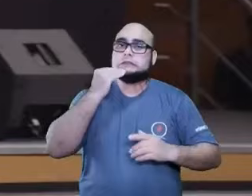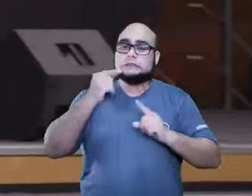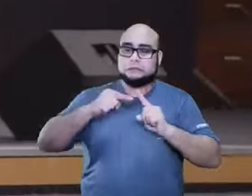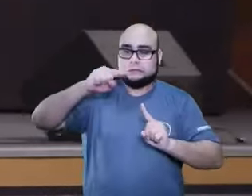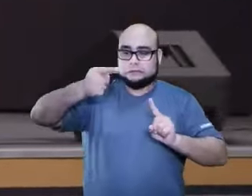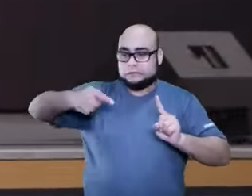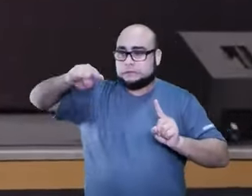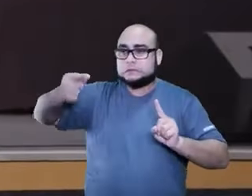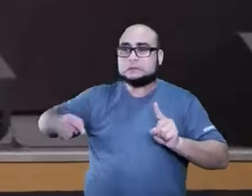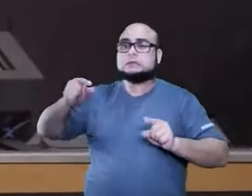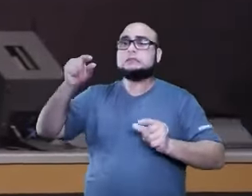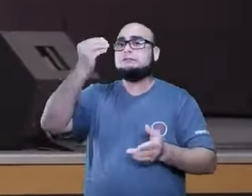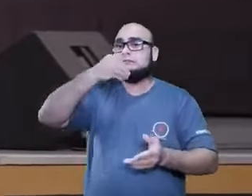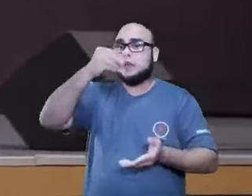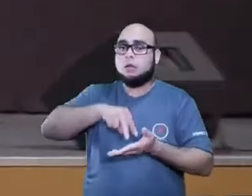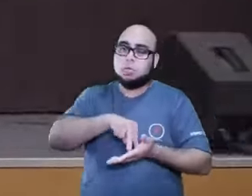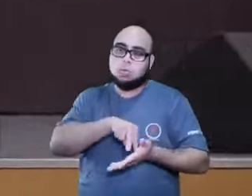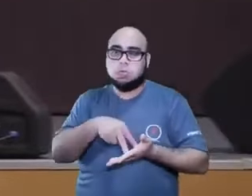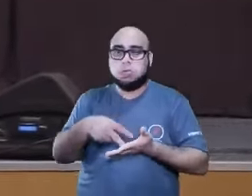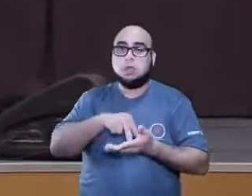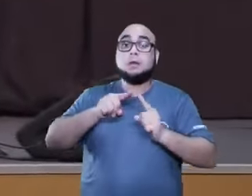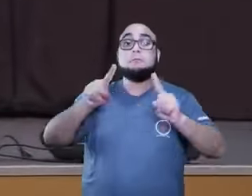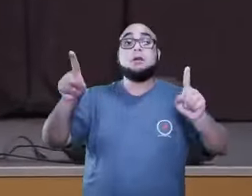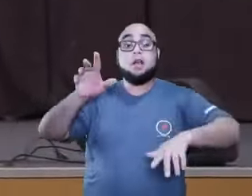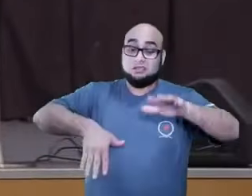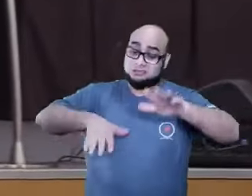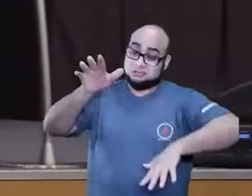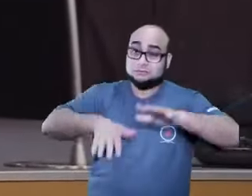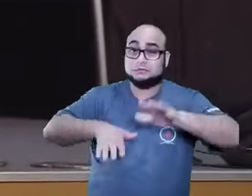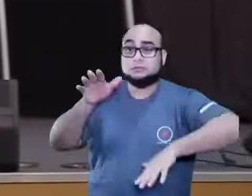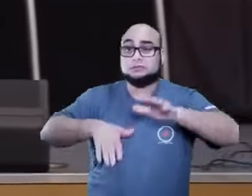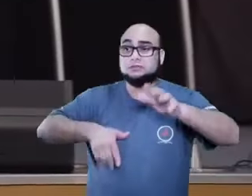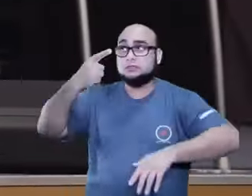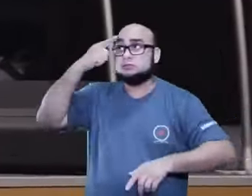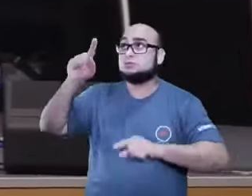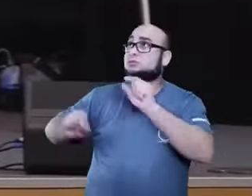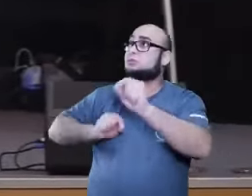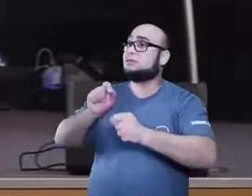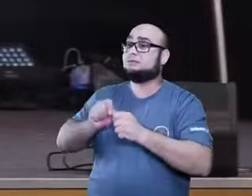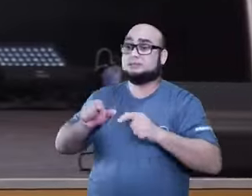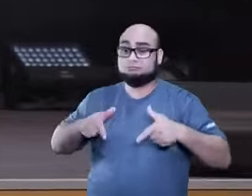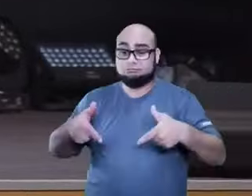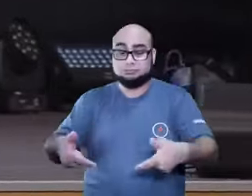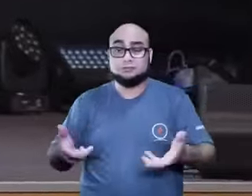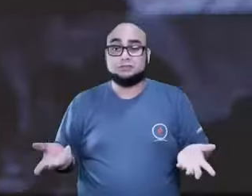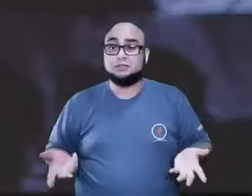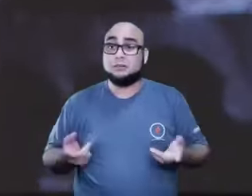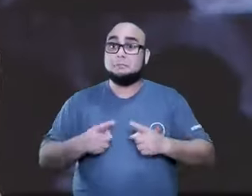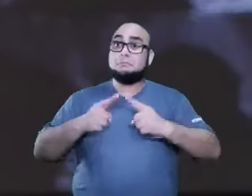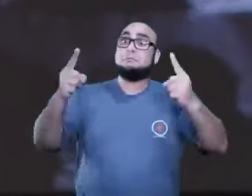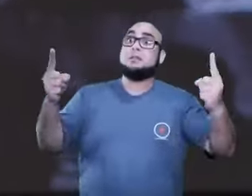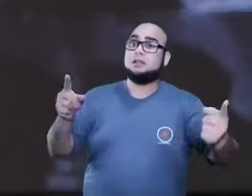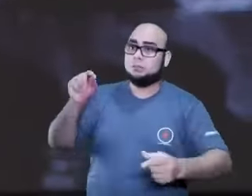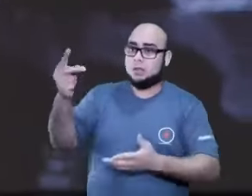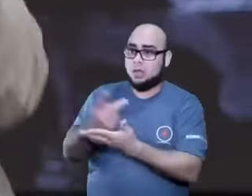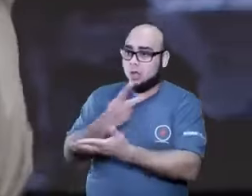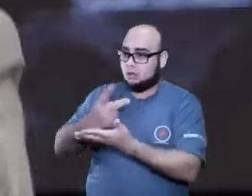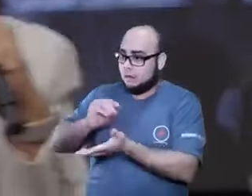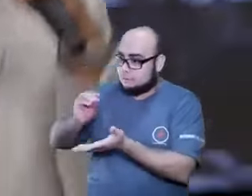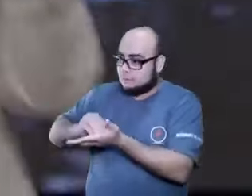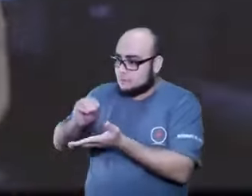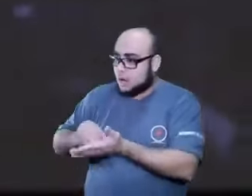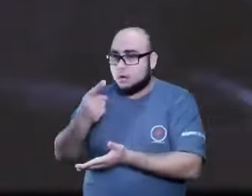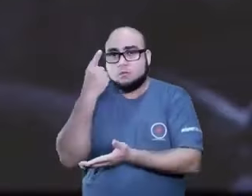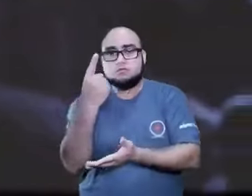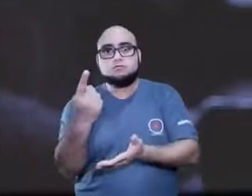fraquezas, eu posso estar deixando, mesmo que inconscientemente, indiretamente, de cumprir algumas coisas. Então a